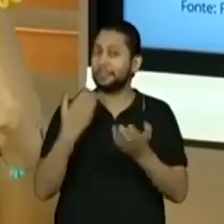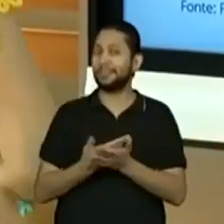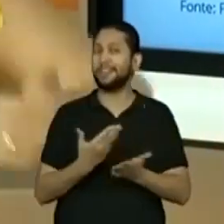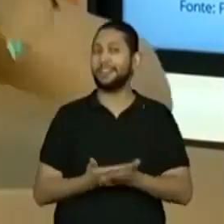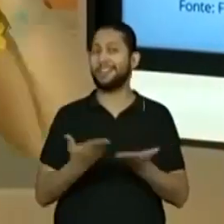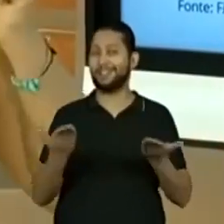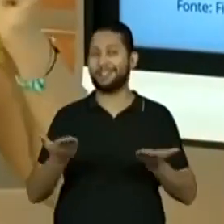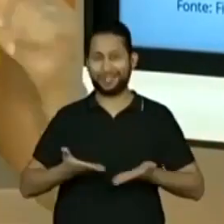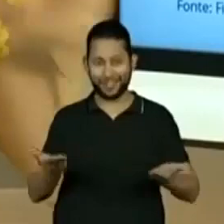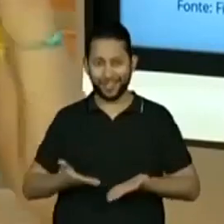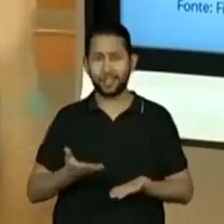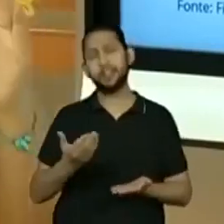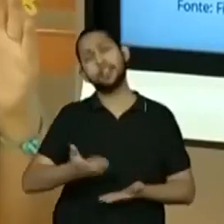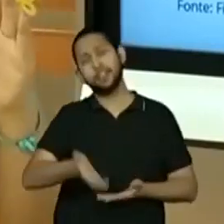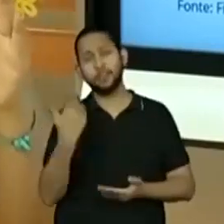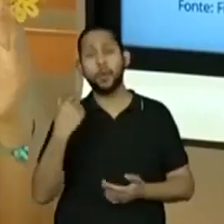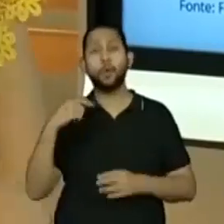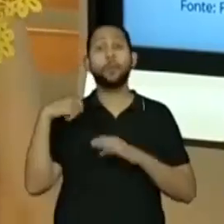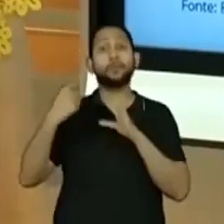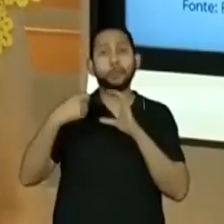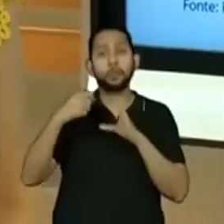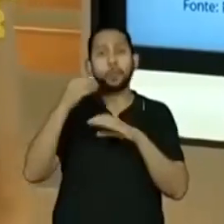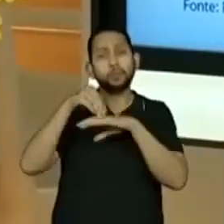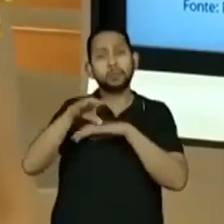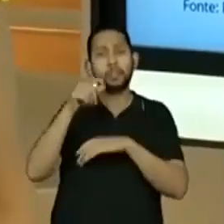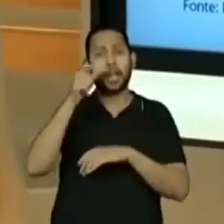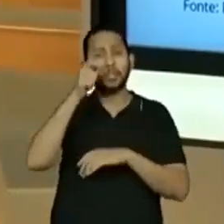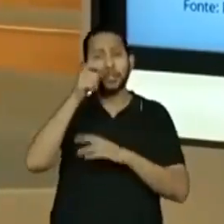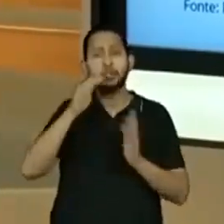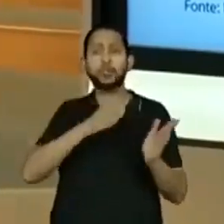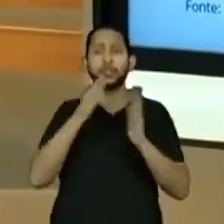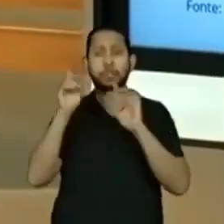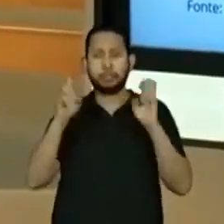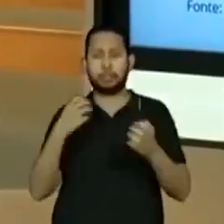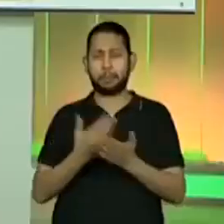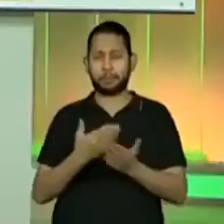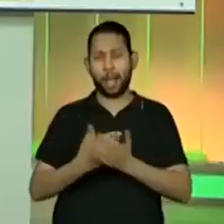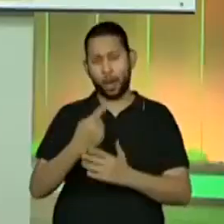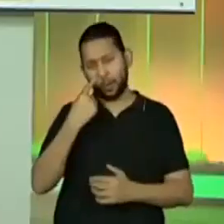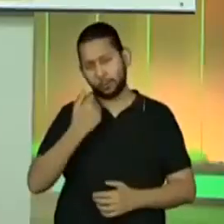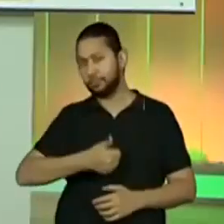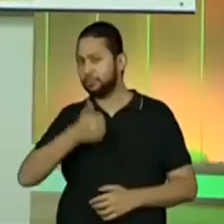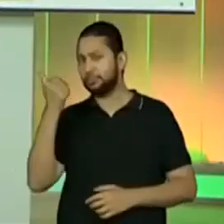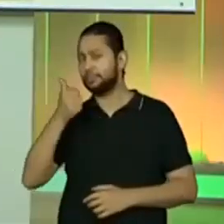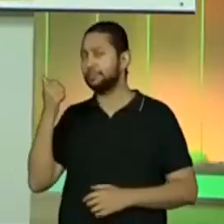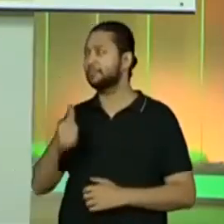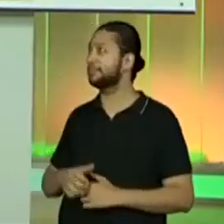aula. Então, eu chamo o vídeo para vocês assistirem sobre o que é a aula. Vamos lá?